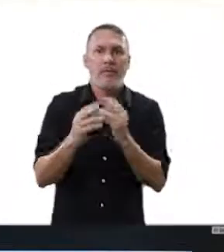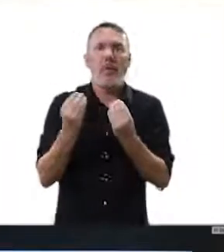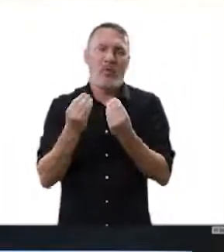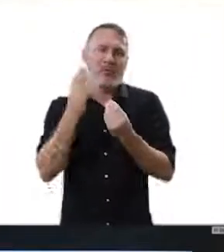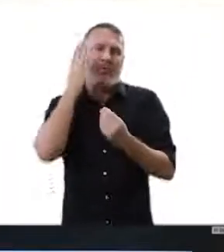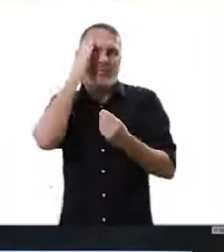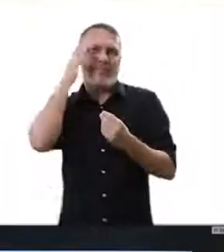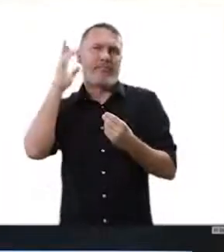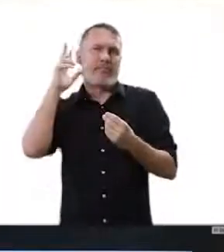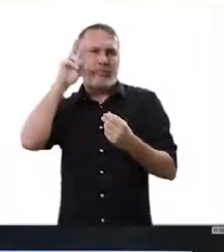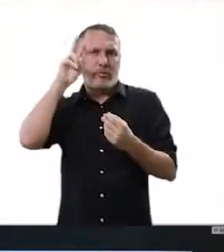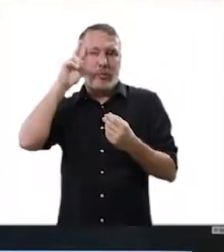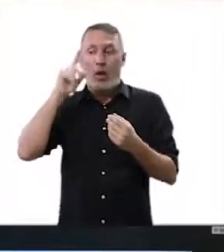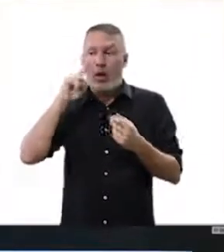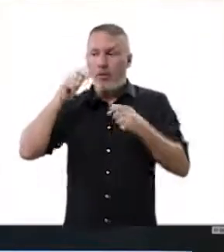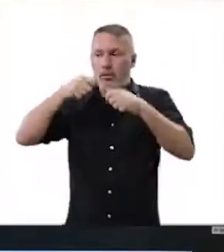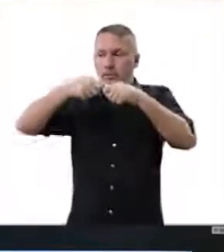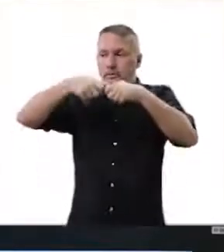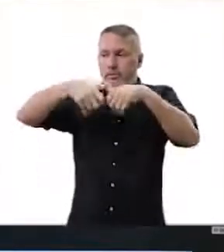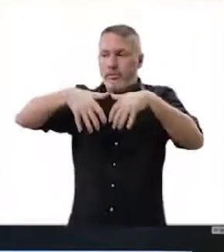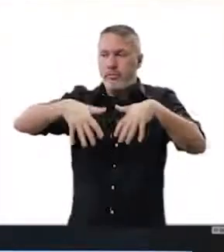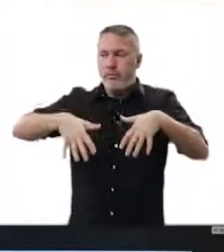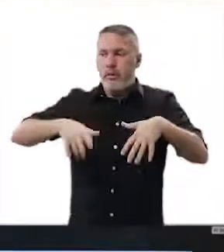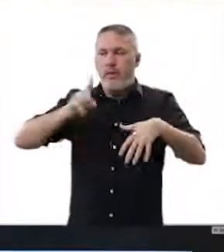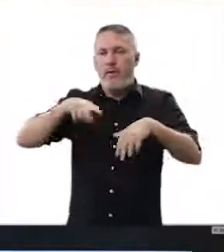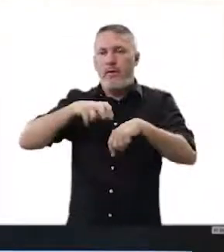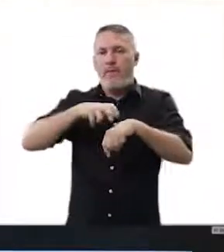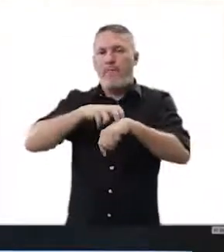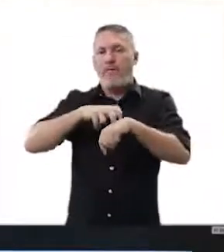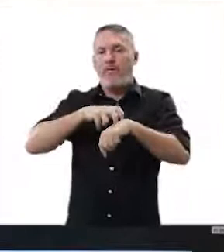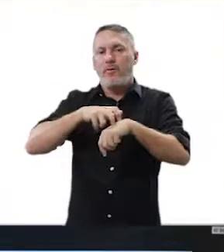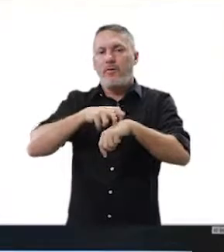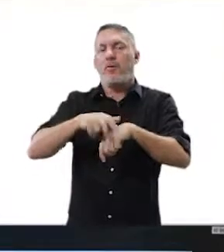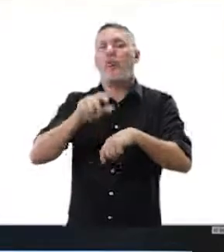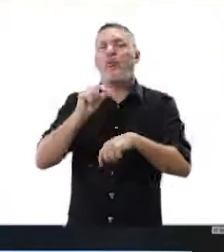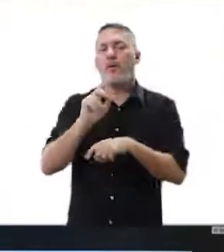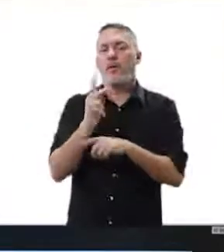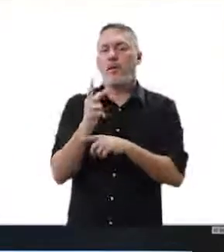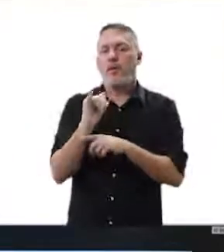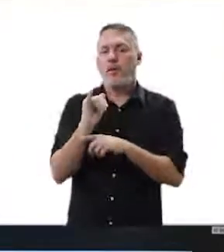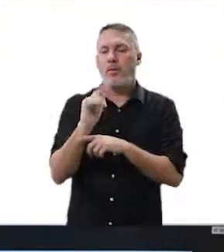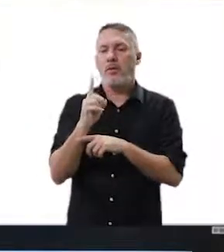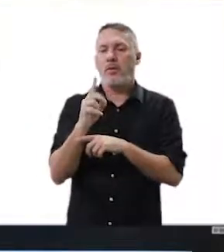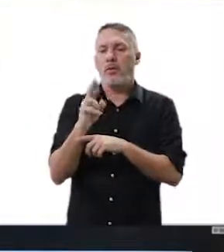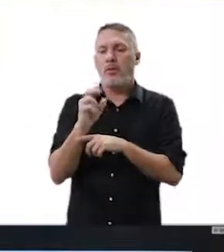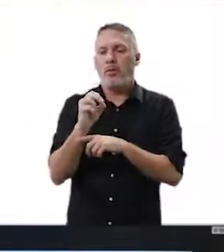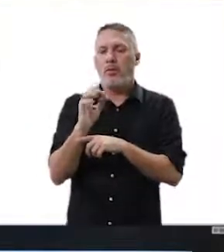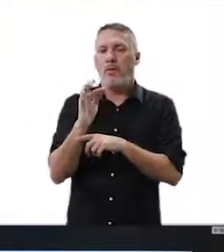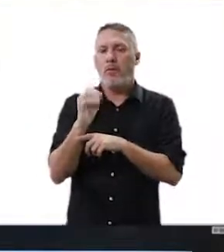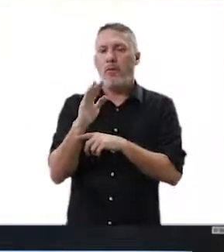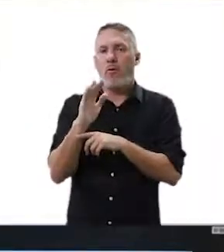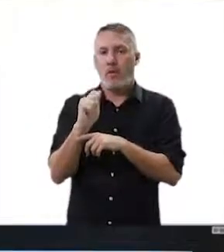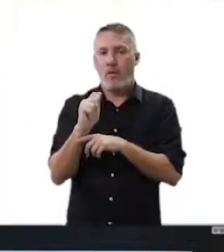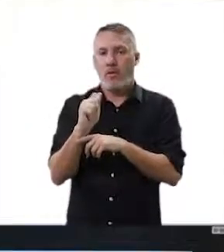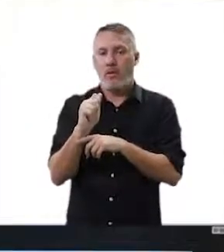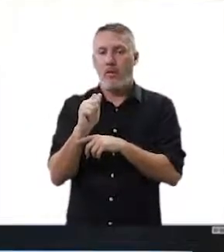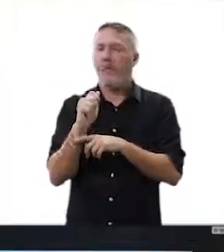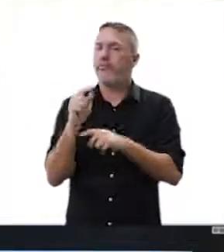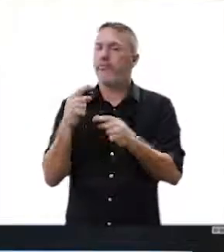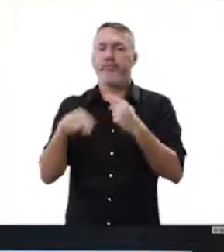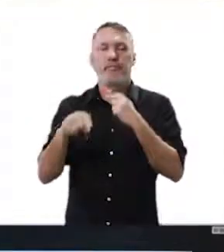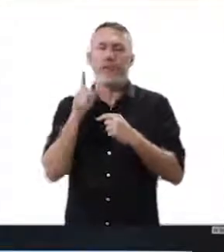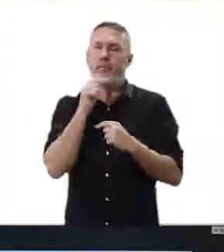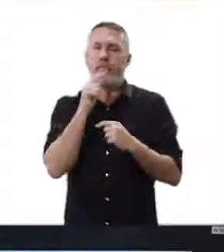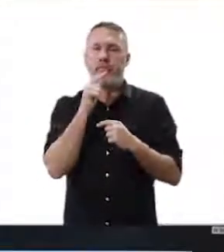a interação delas com a água não é legal. Por isso que eu falei para vocês que a membrana plasmática, ela vai